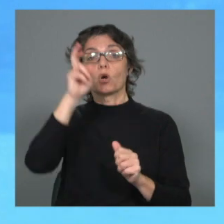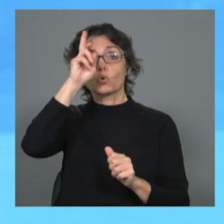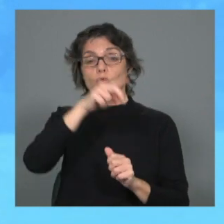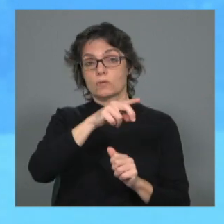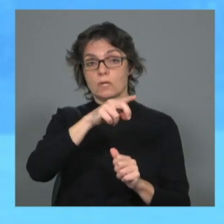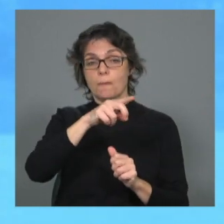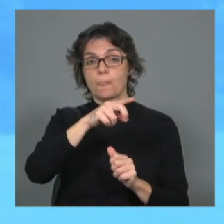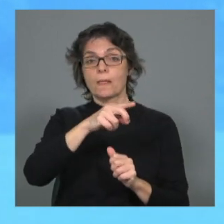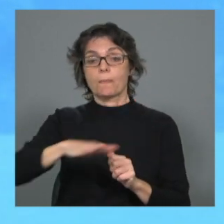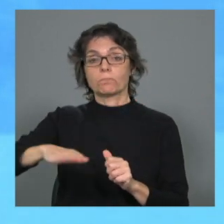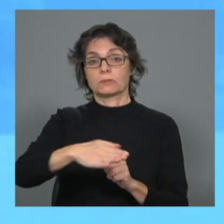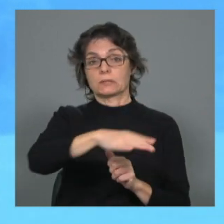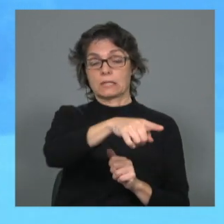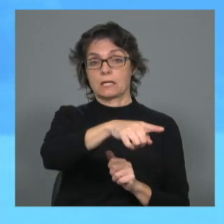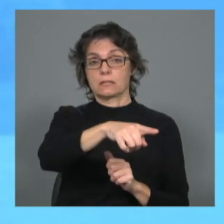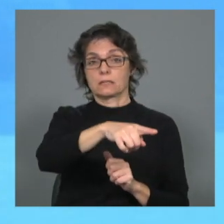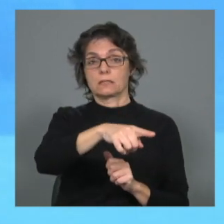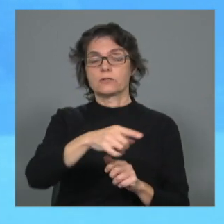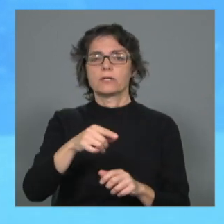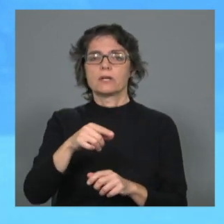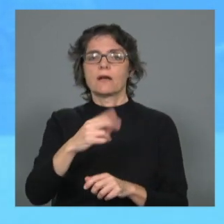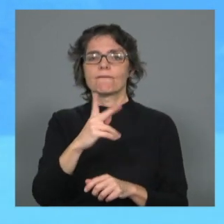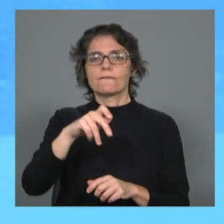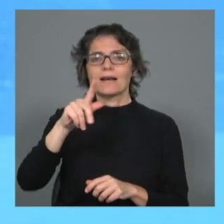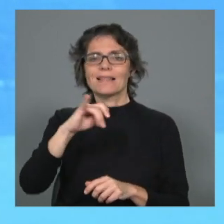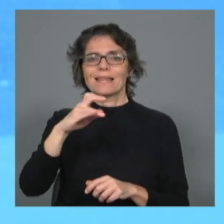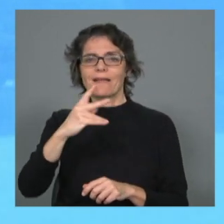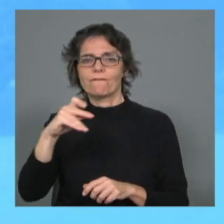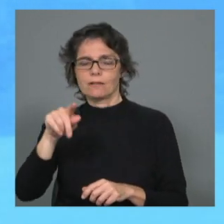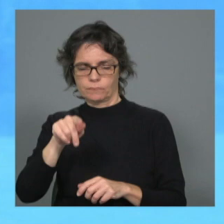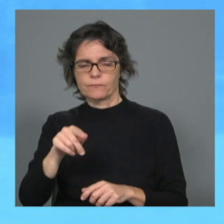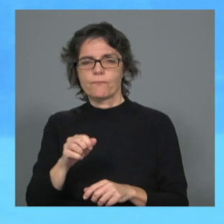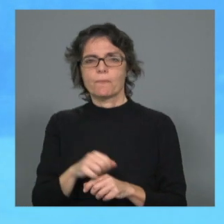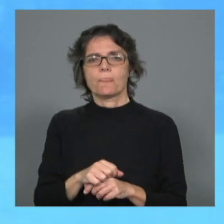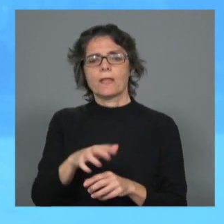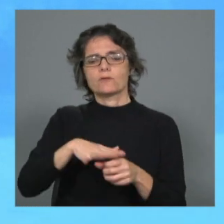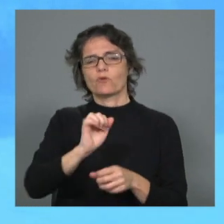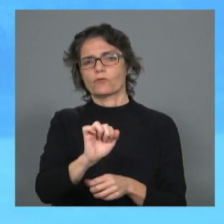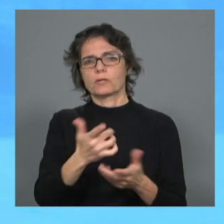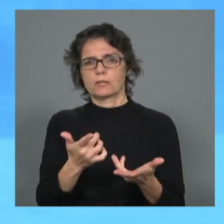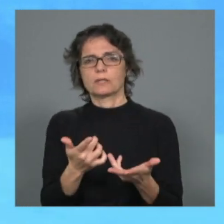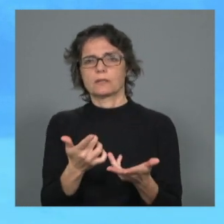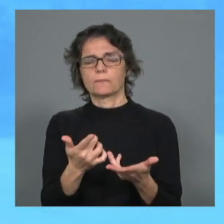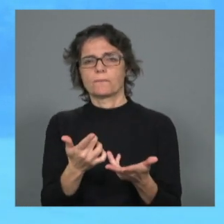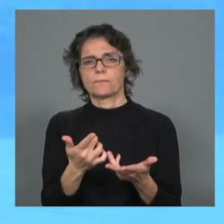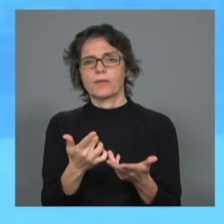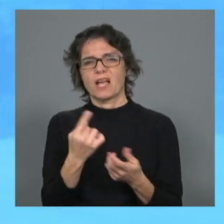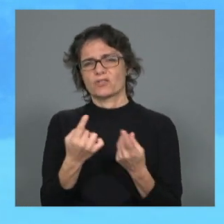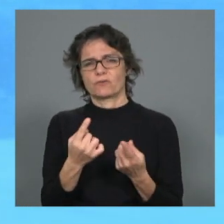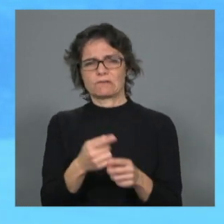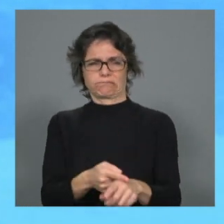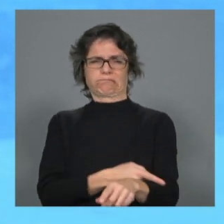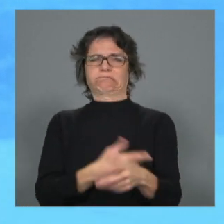Valieva. É também uma situação em que percebemos que tantas vezes as coisas são levadas ao extremo, não